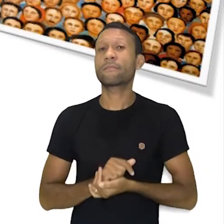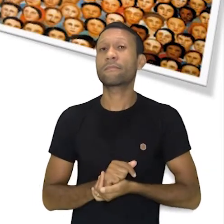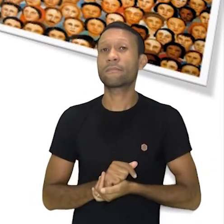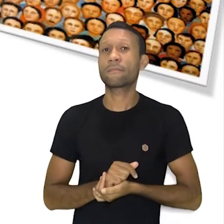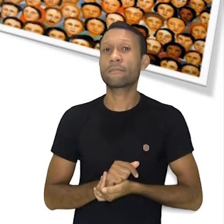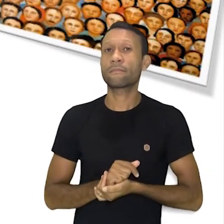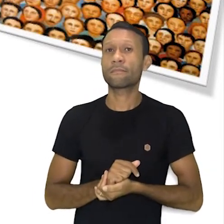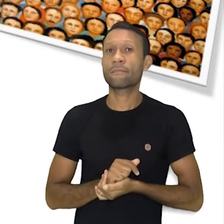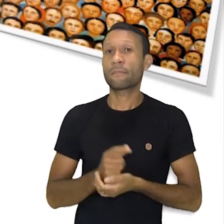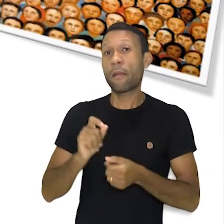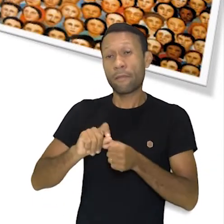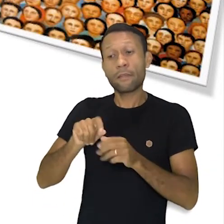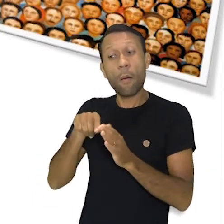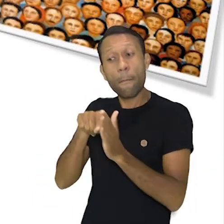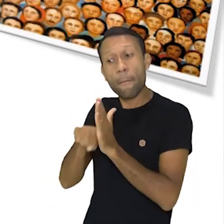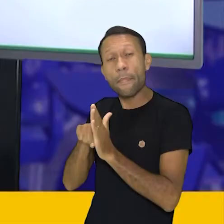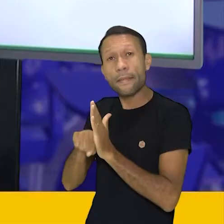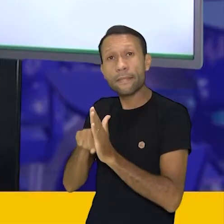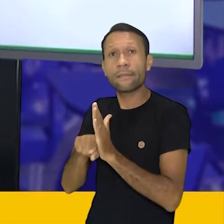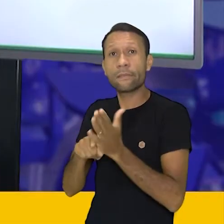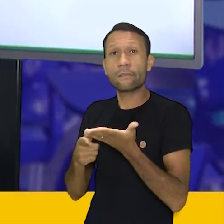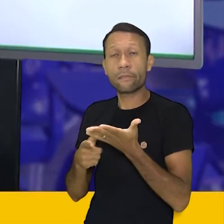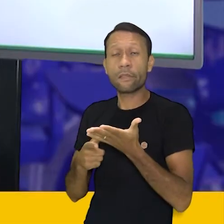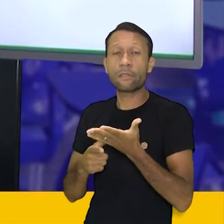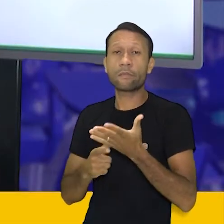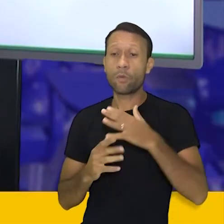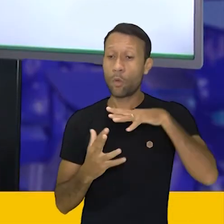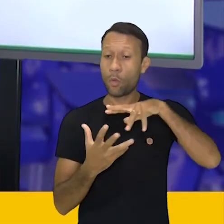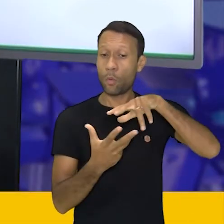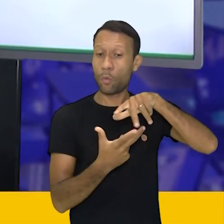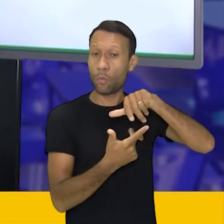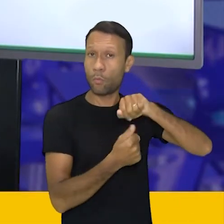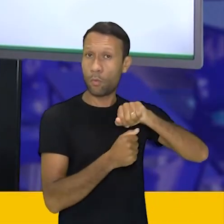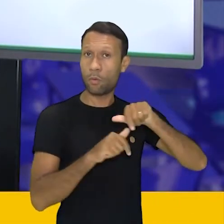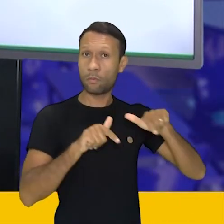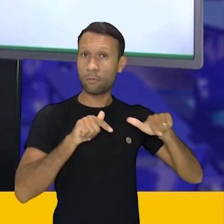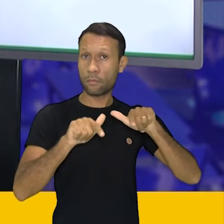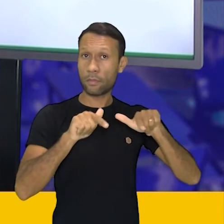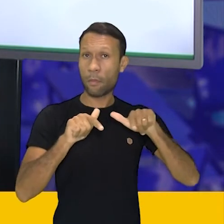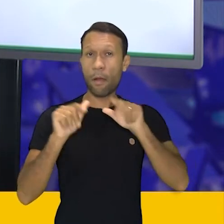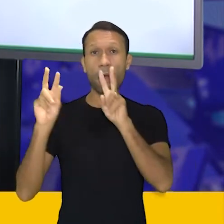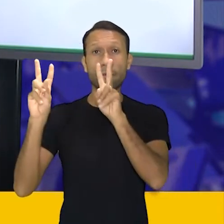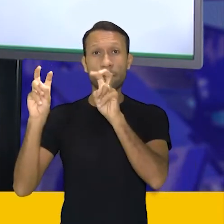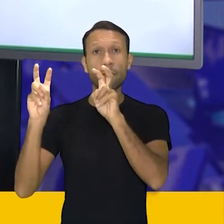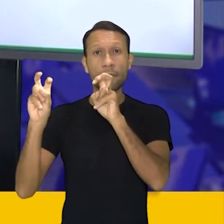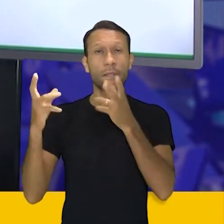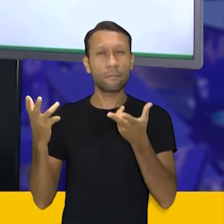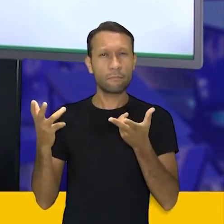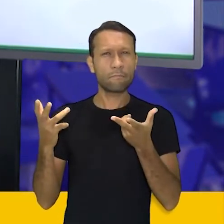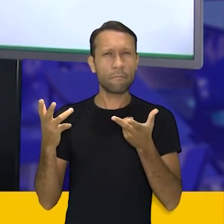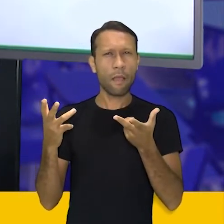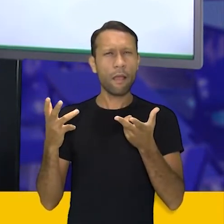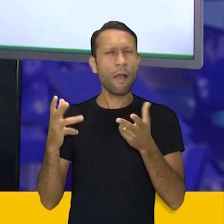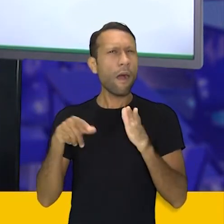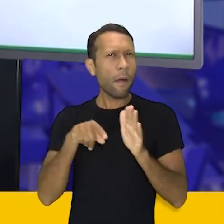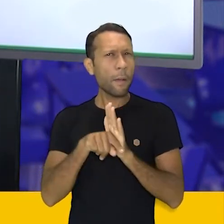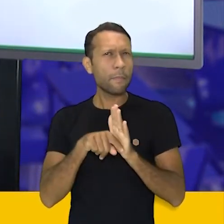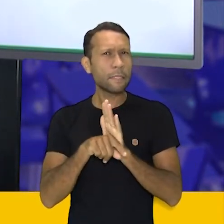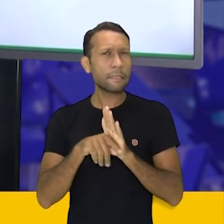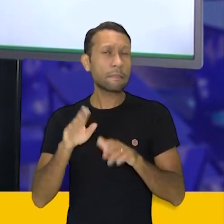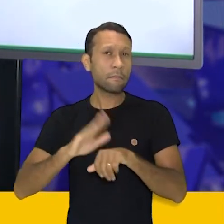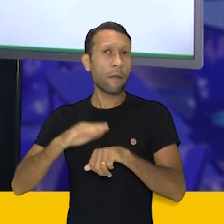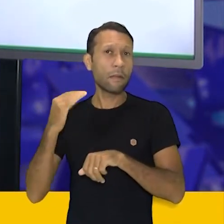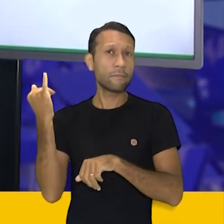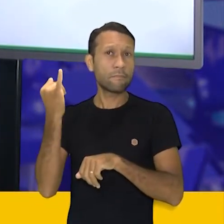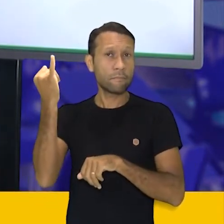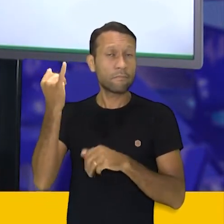fazer a sua pesquisa em relação ao mundo do trabalho, que parece-me, as pesquisas